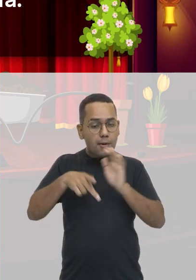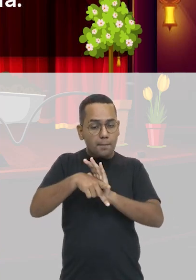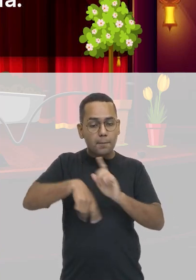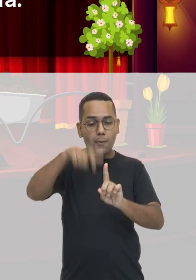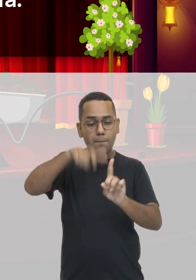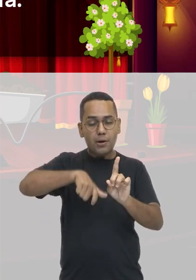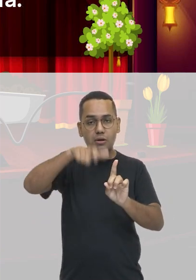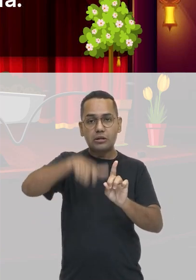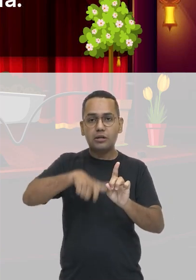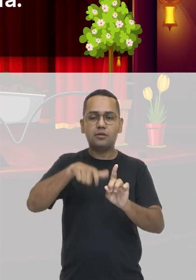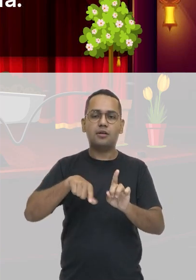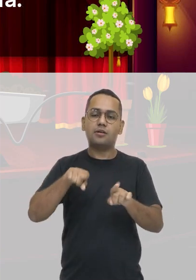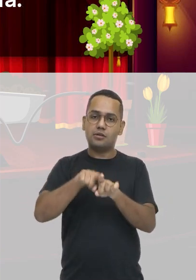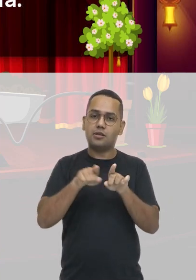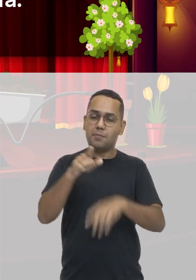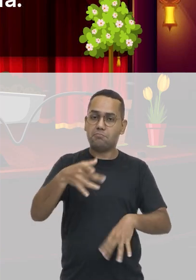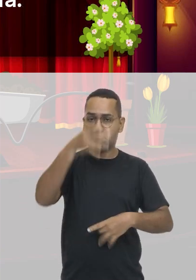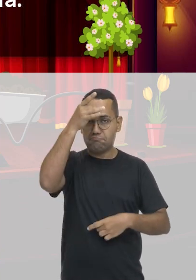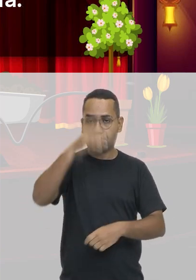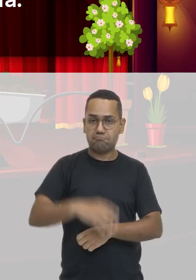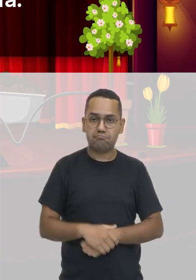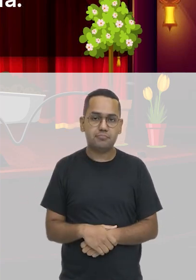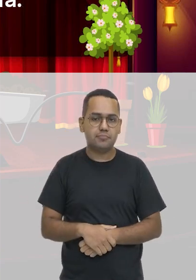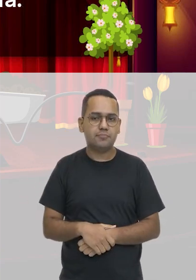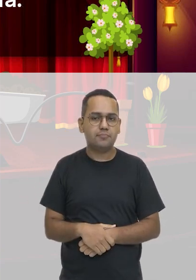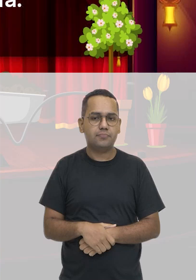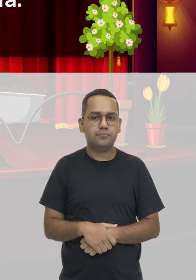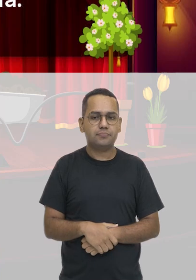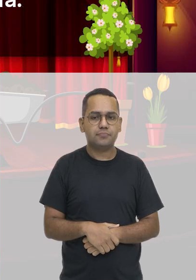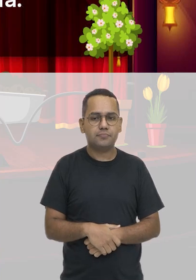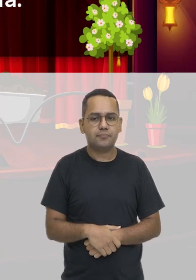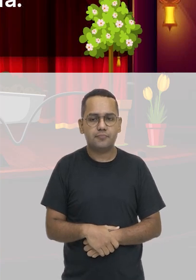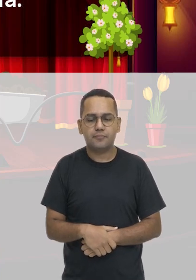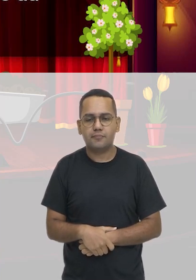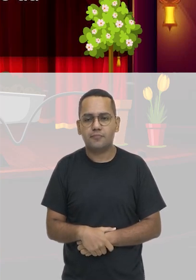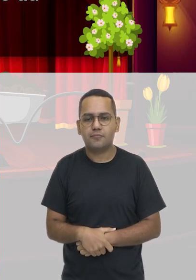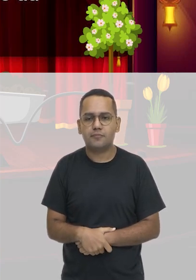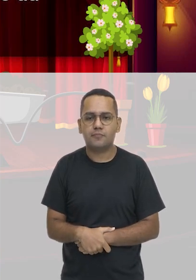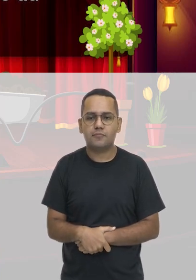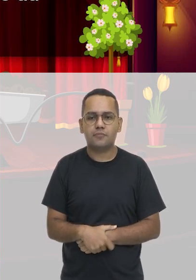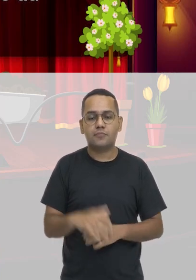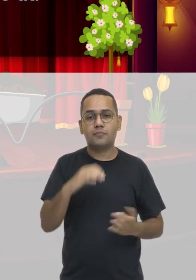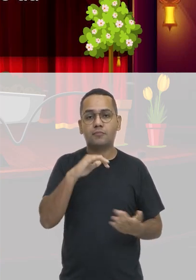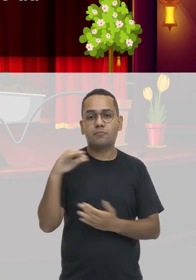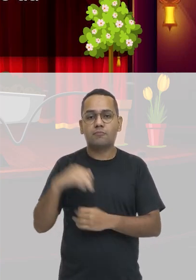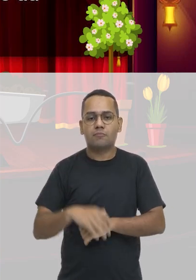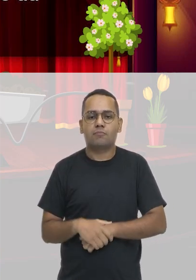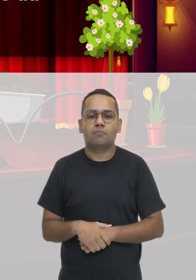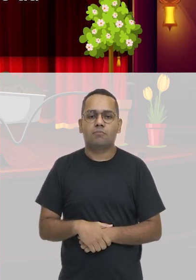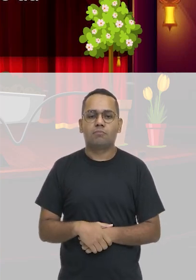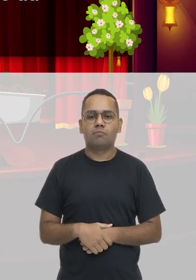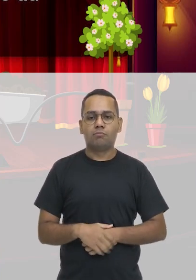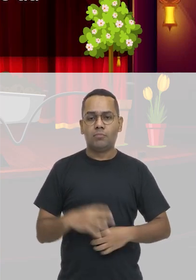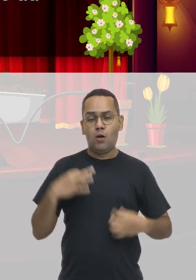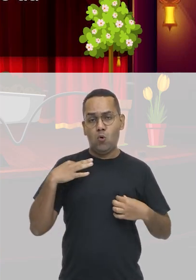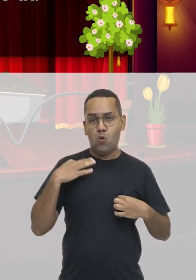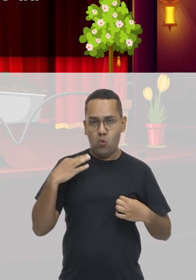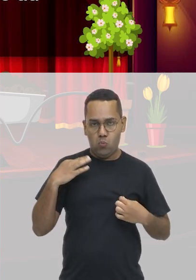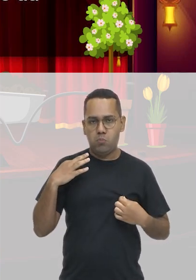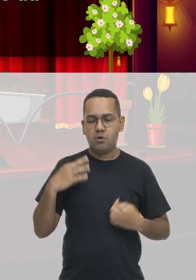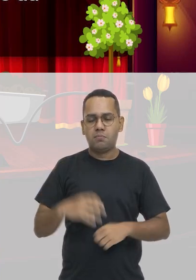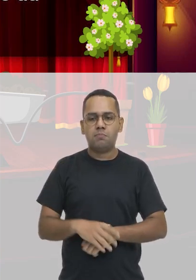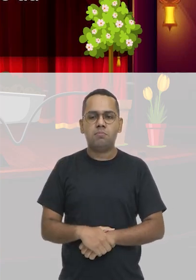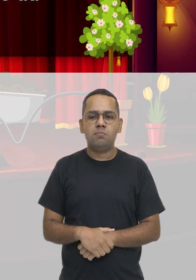sua personalidade, tá? Continuando com a definição do figurino, vamos ver? Então,